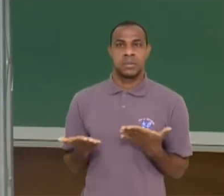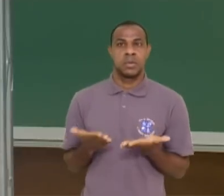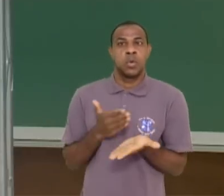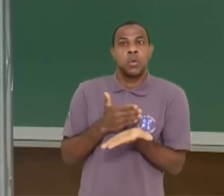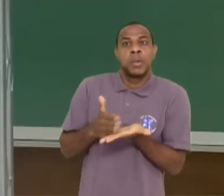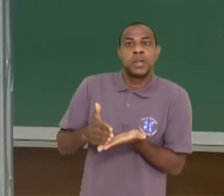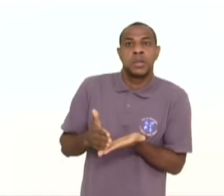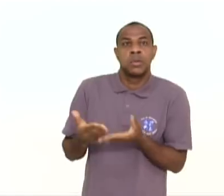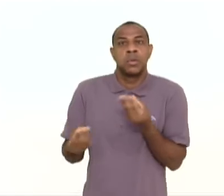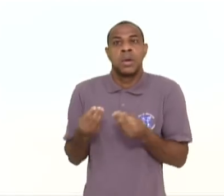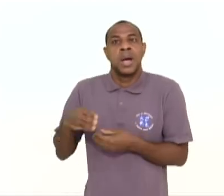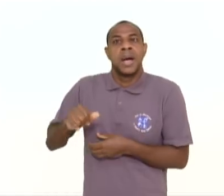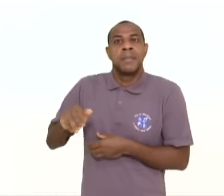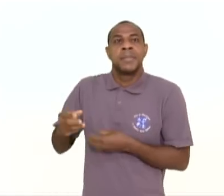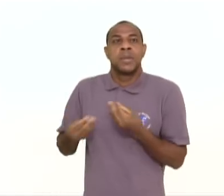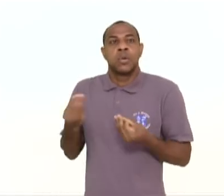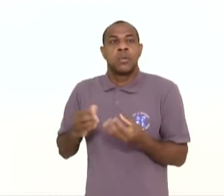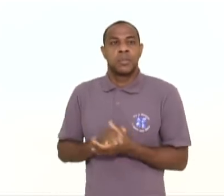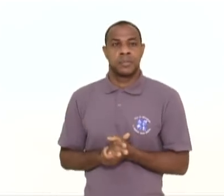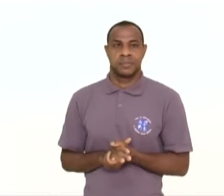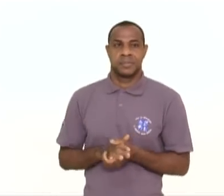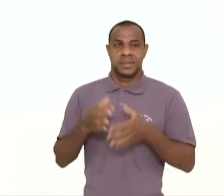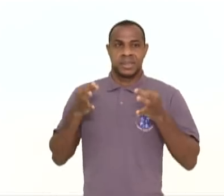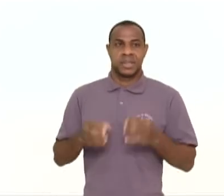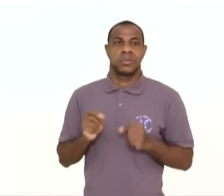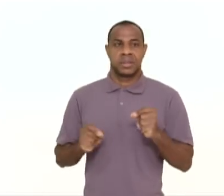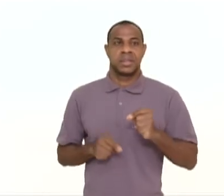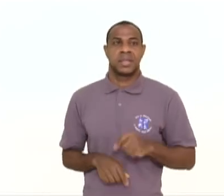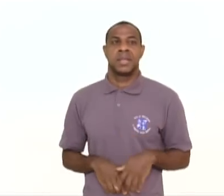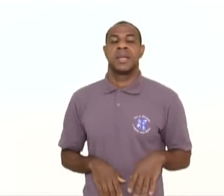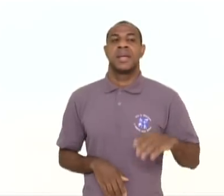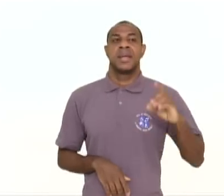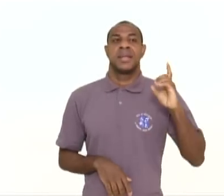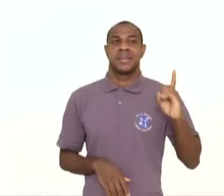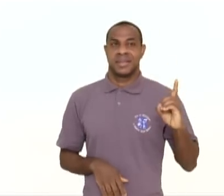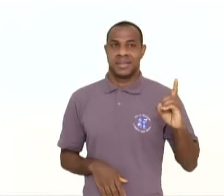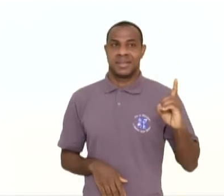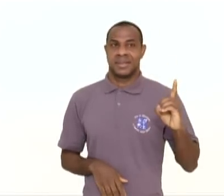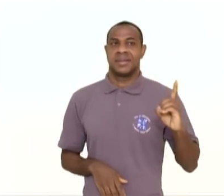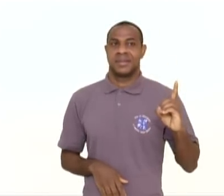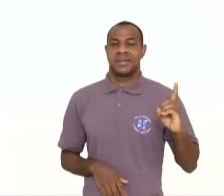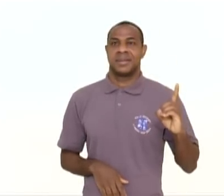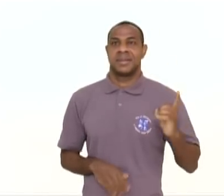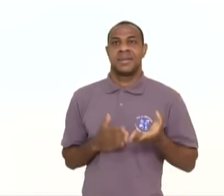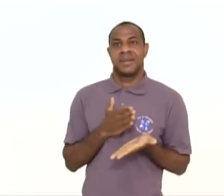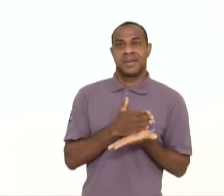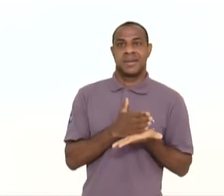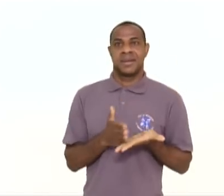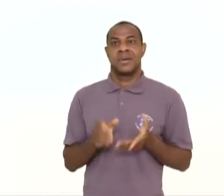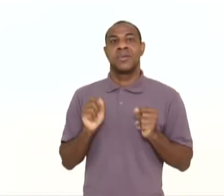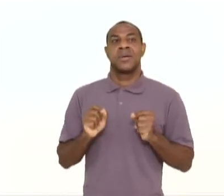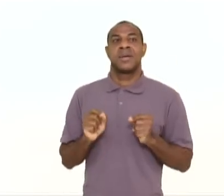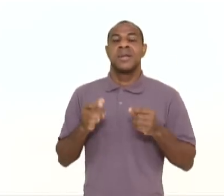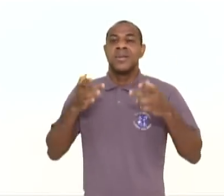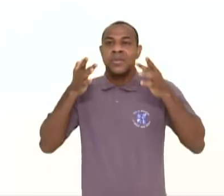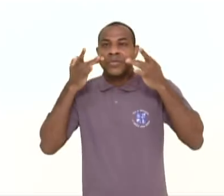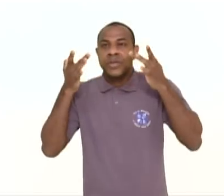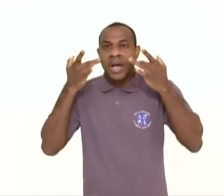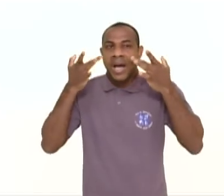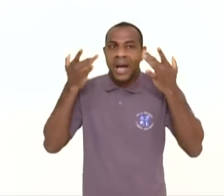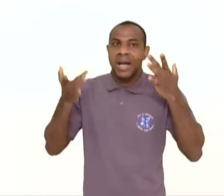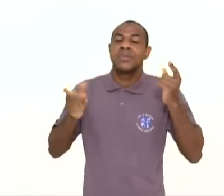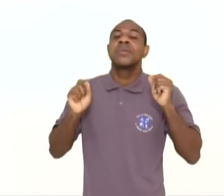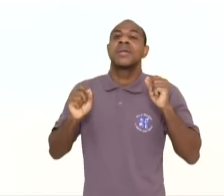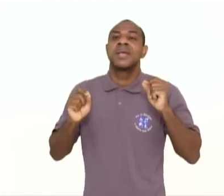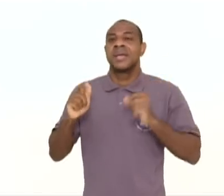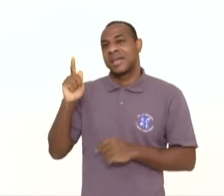mímica. Resposta correta, letra B. Então, a mímica, como nós vimos lá, né? Ela tem origem no teatro grego. A partir do